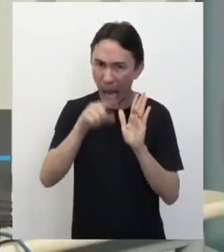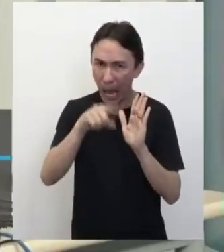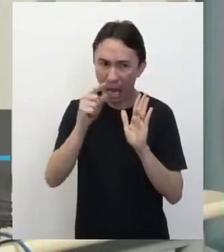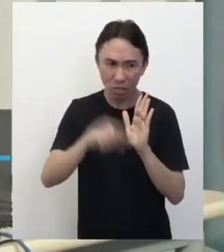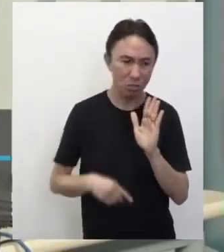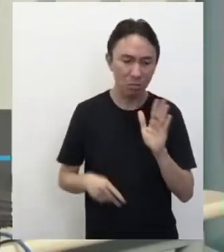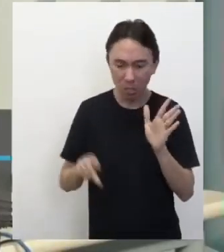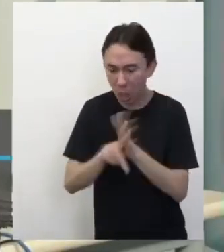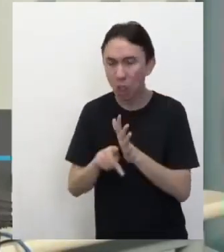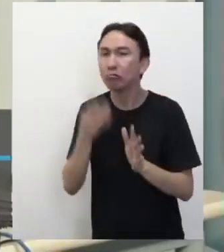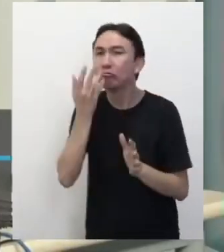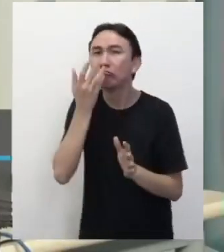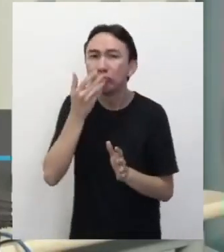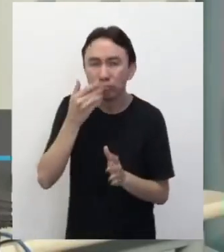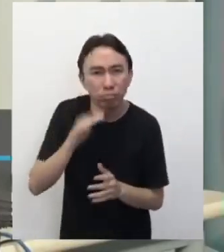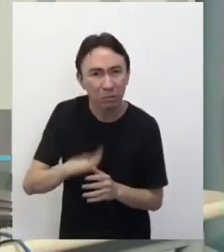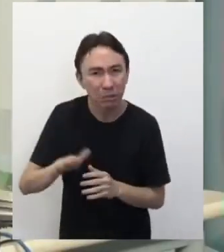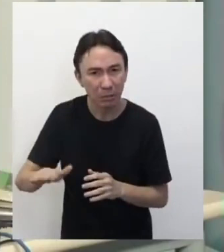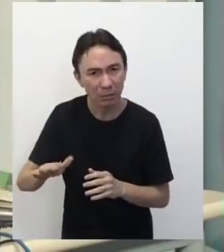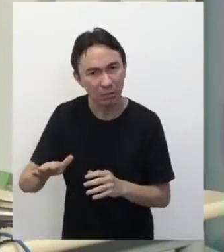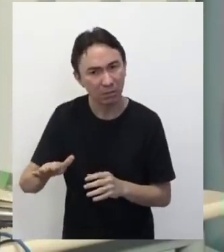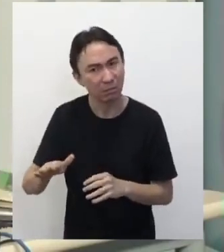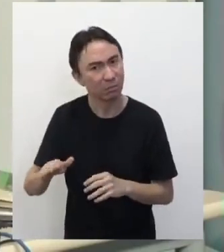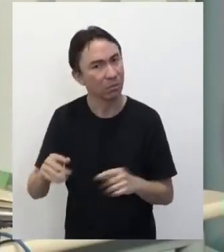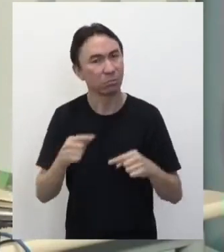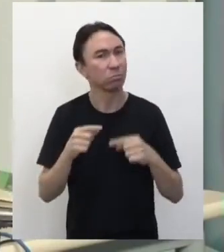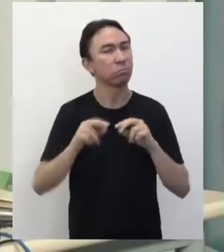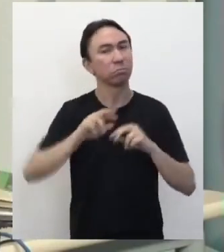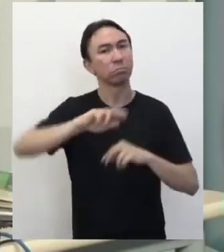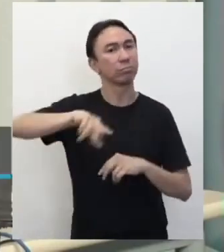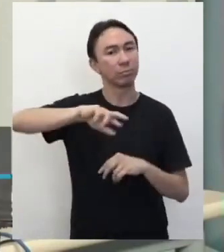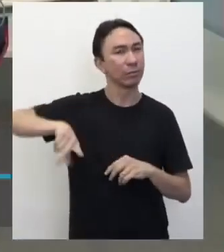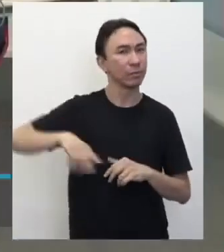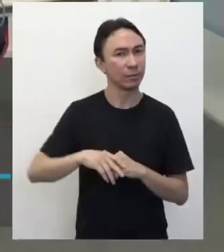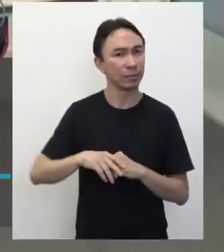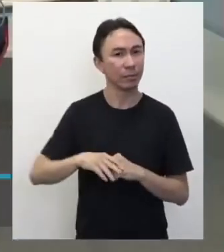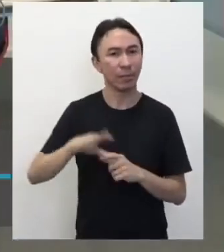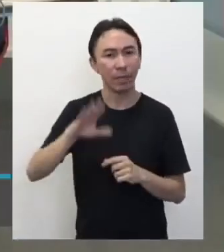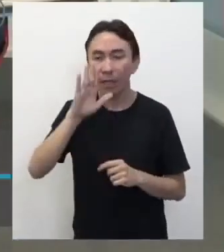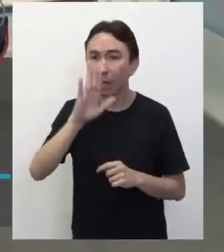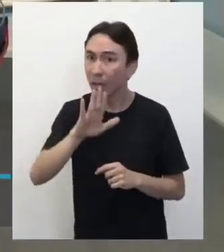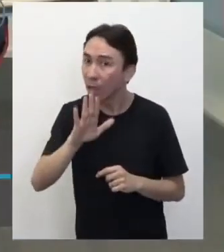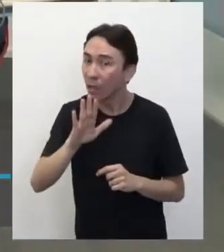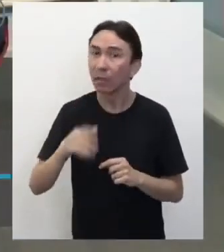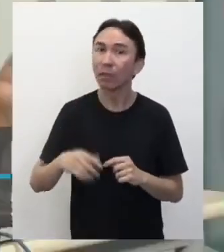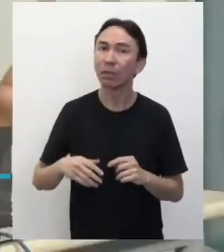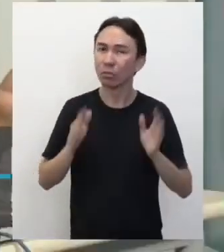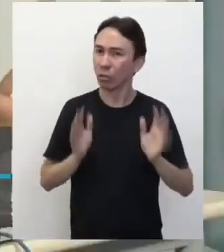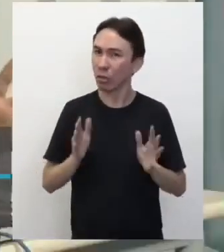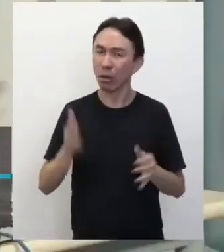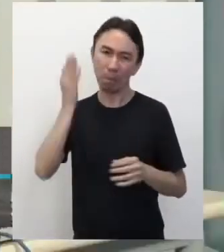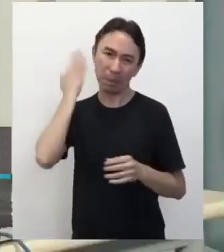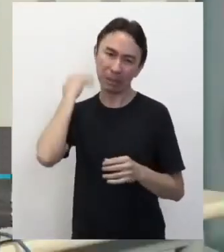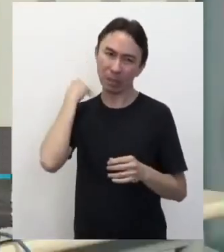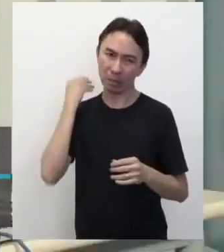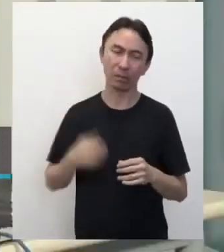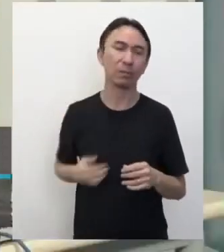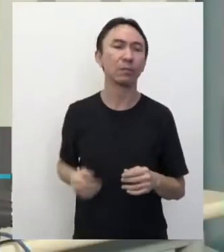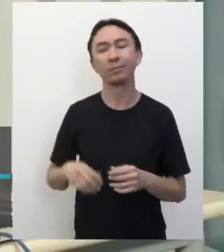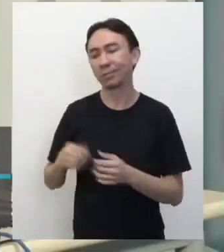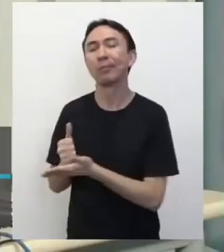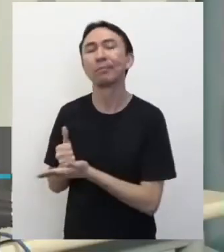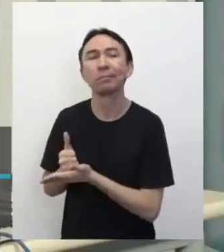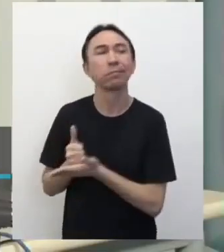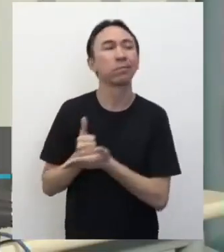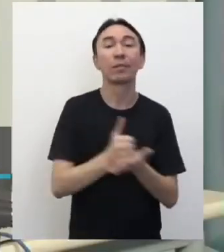levei meus filhos pequenos para ver Alice no País das Maravilhas. O pequenininho, o original ou os adaptados? Isso, a gente foi ver um musical. Tá. Aí, saindo do